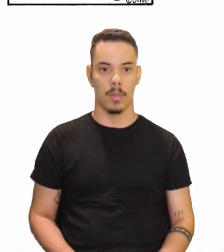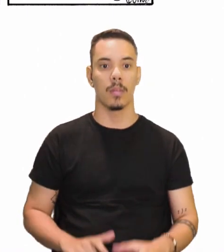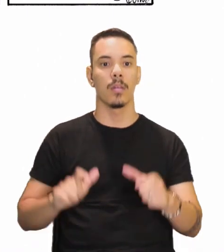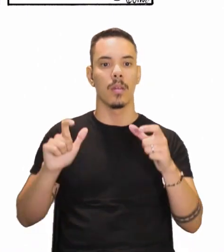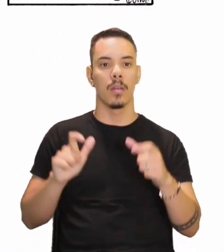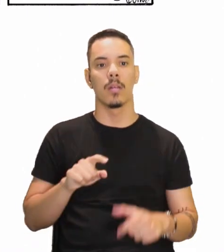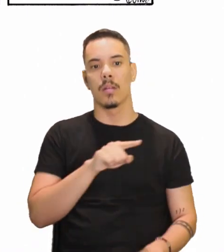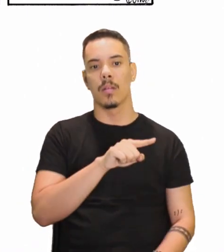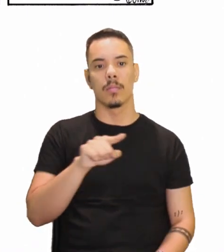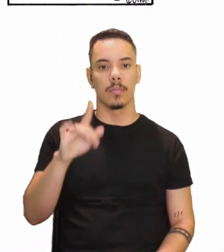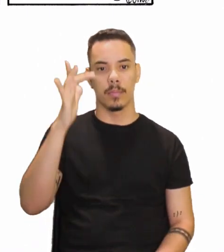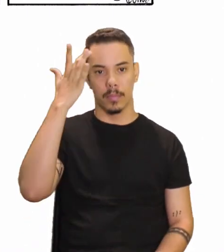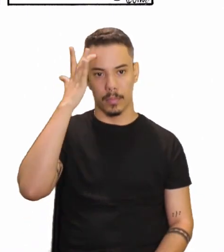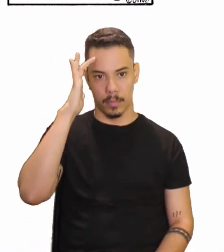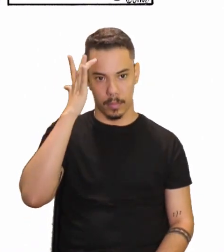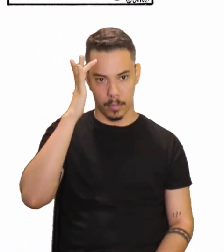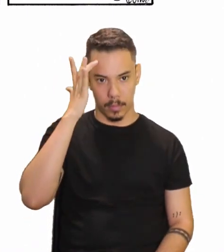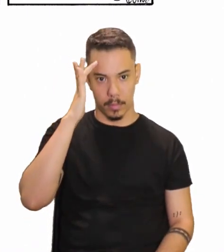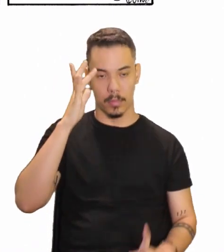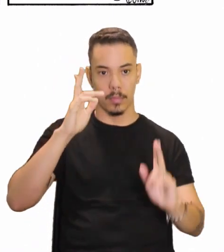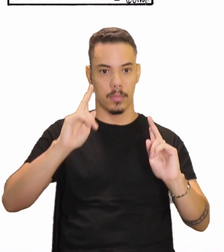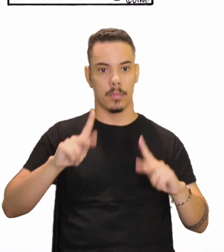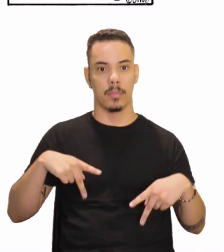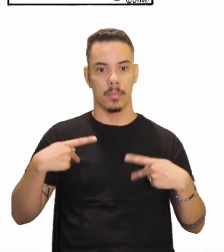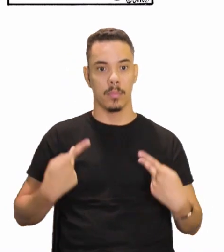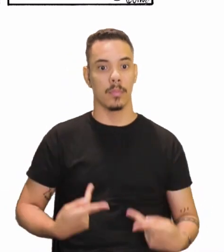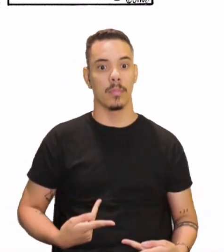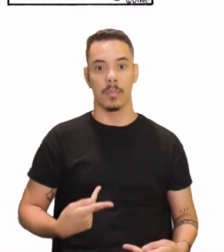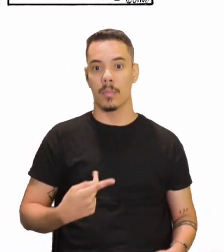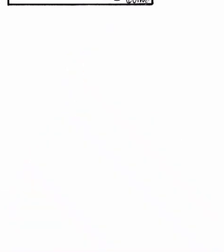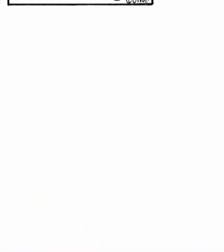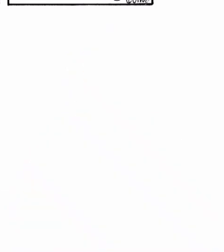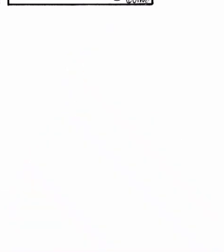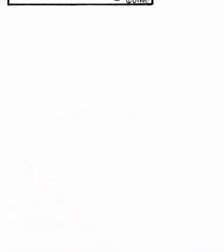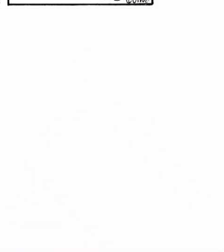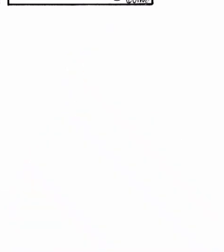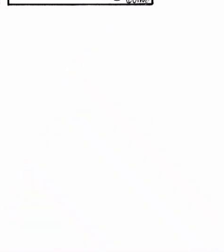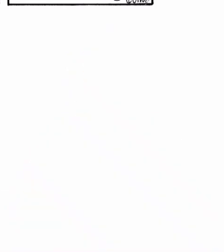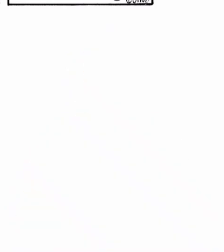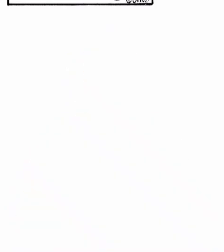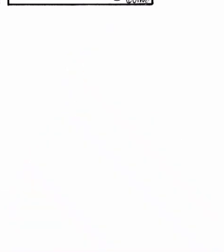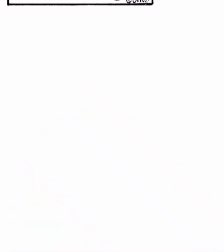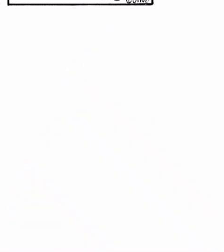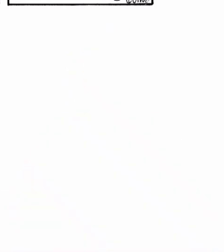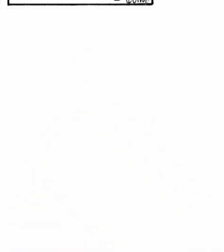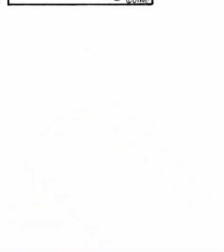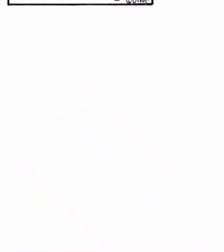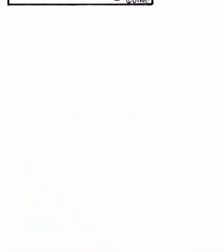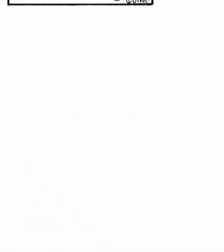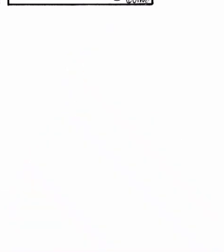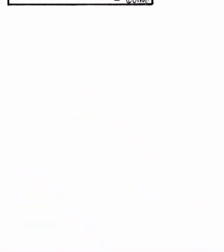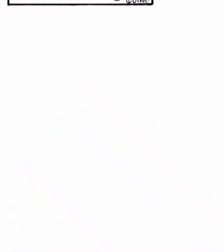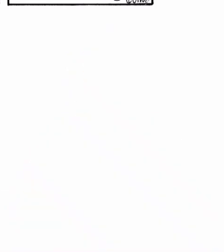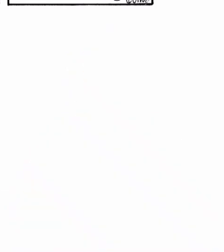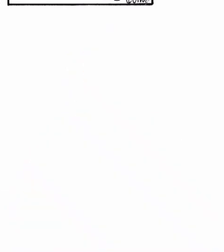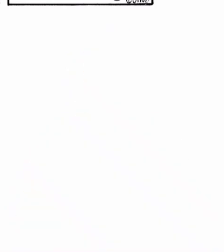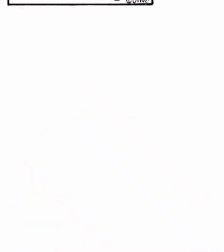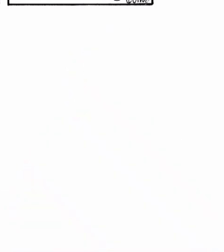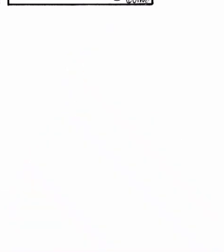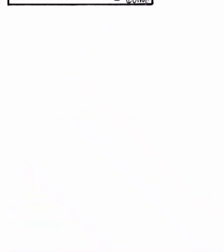para onde vocês acho que a humanidade está indo e para frente